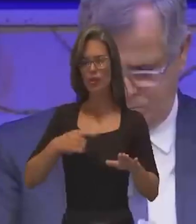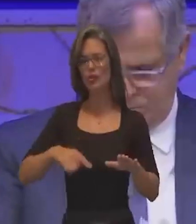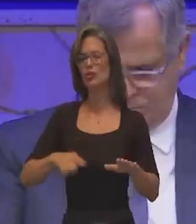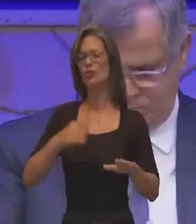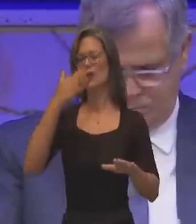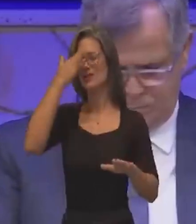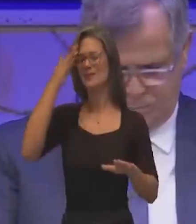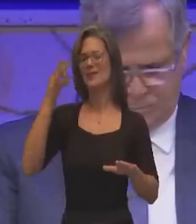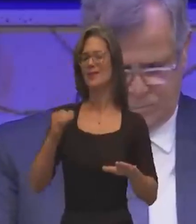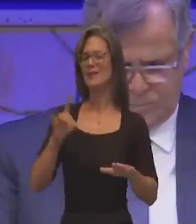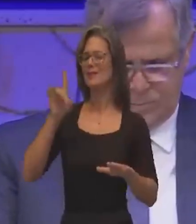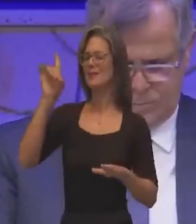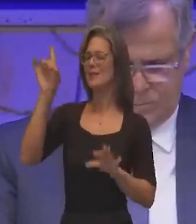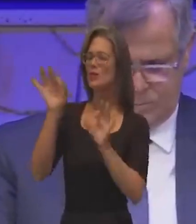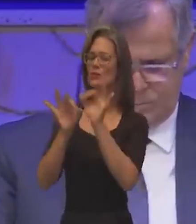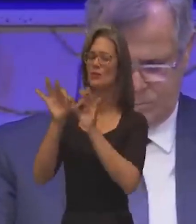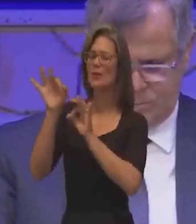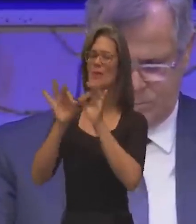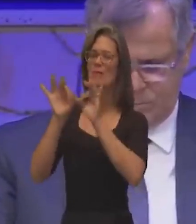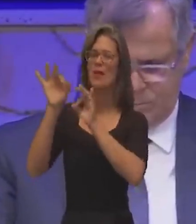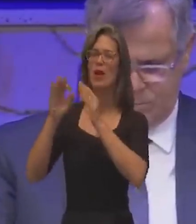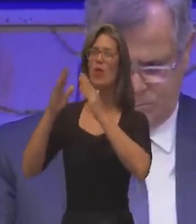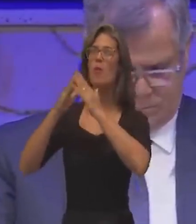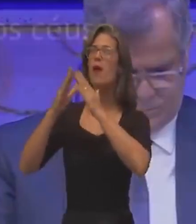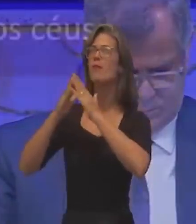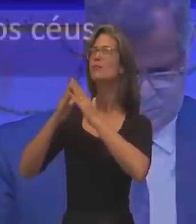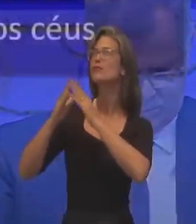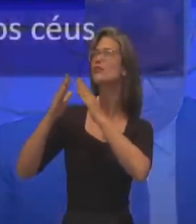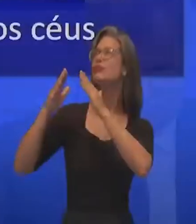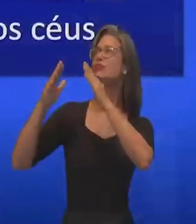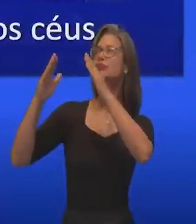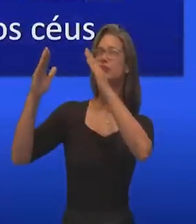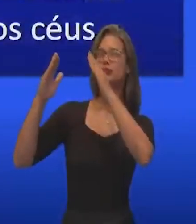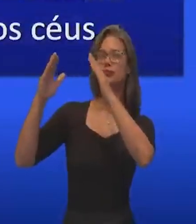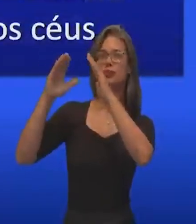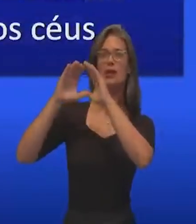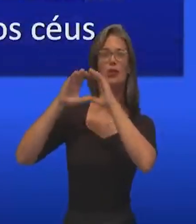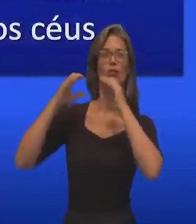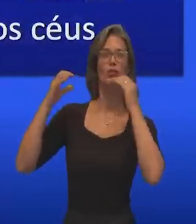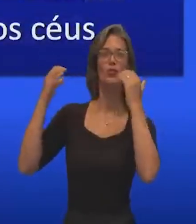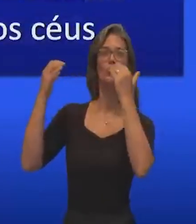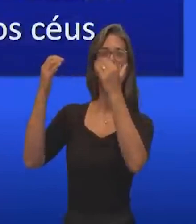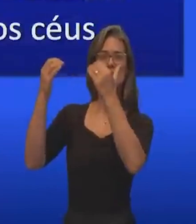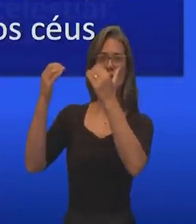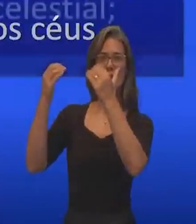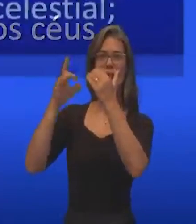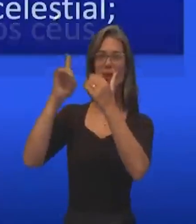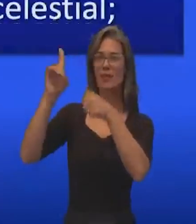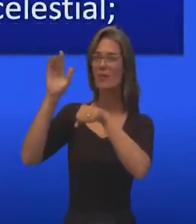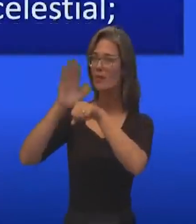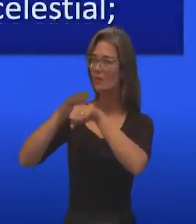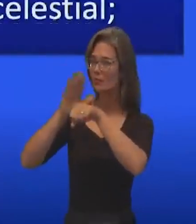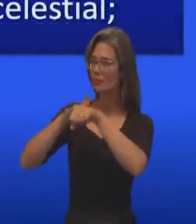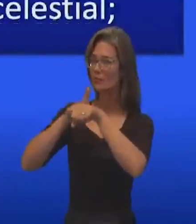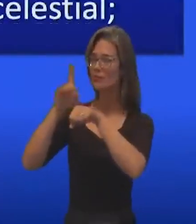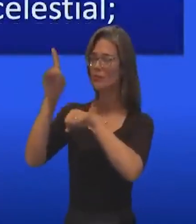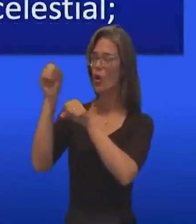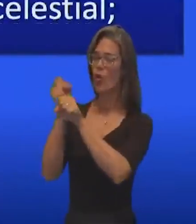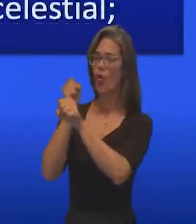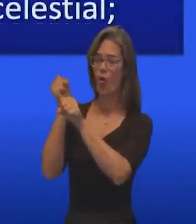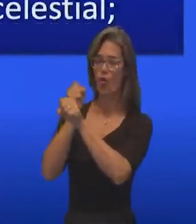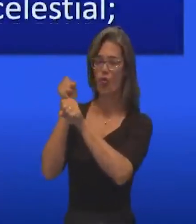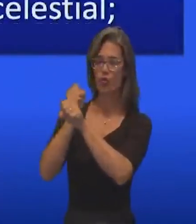de Deus um edifício, uma casa não feita por mãos, eterna nos céus. Pois